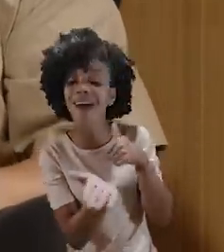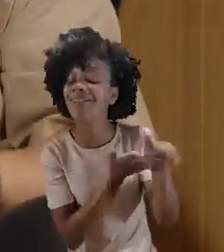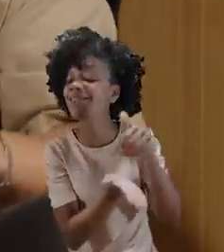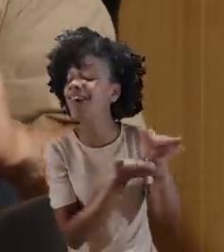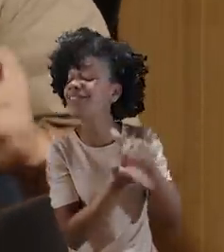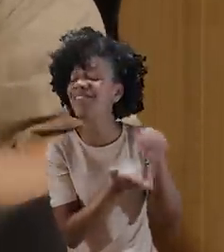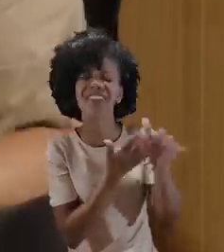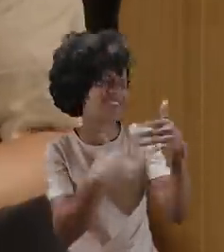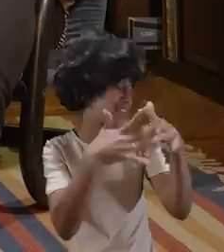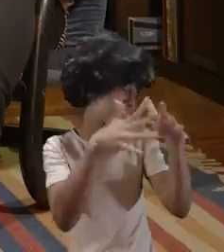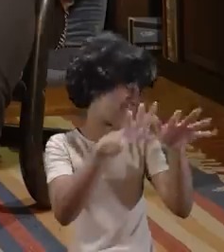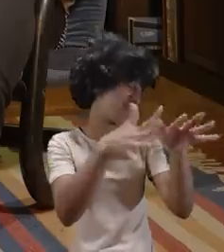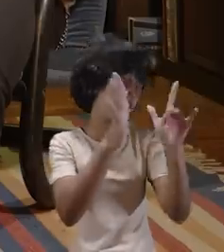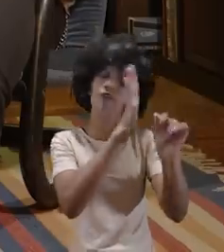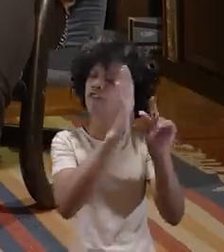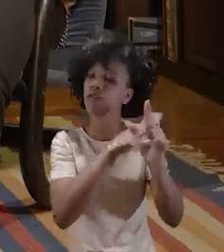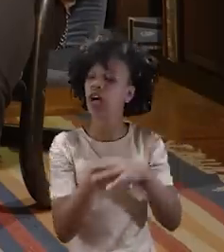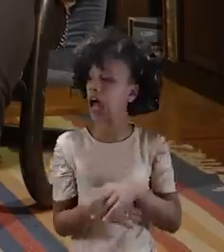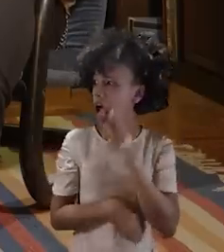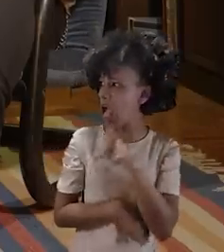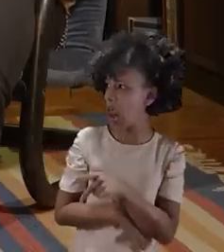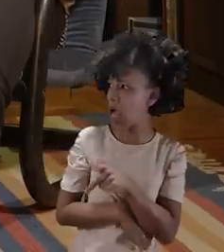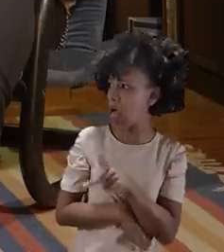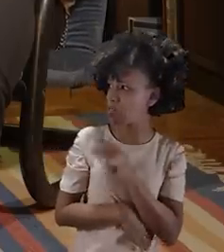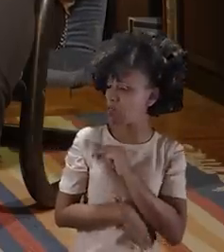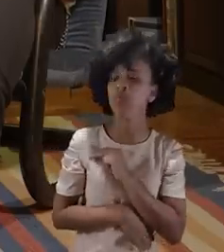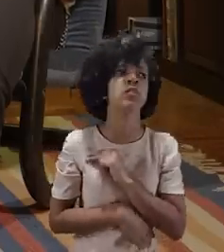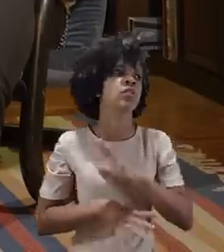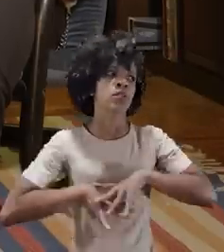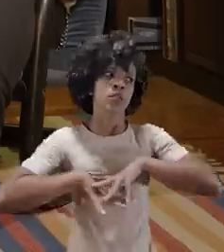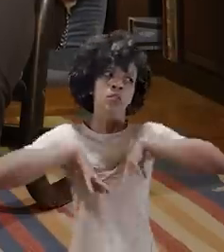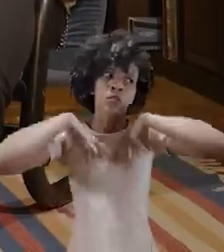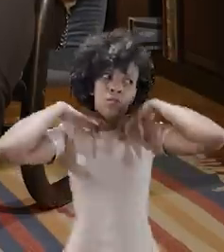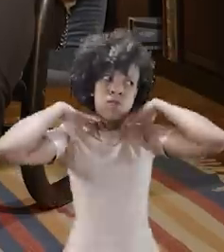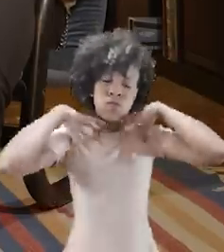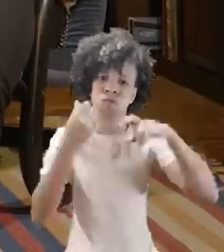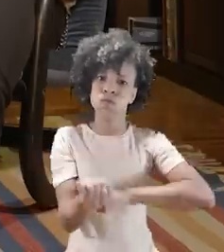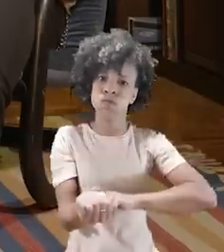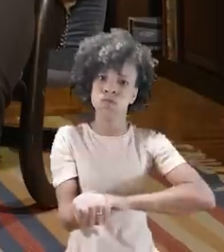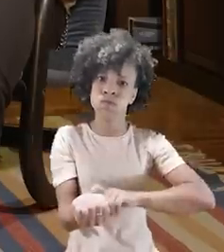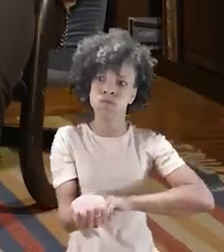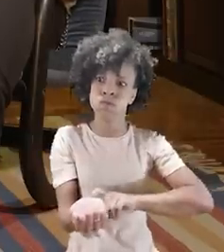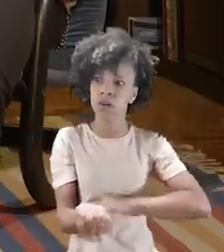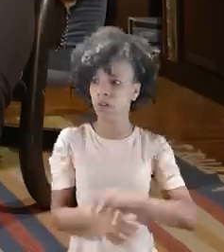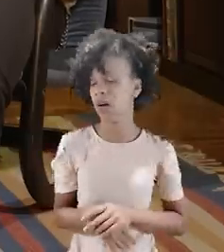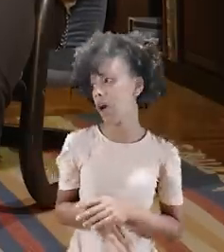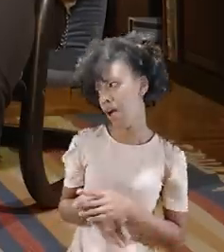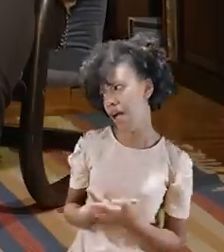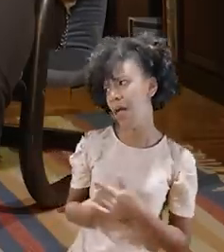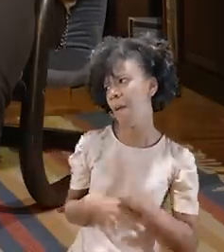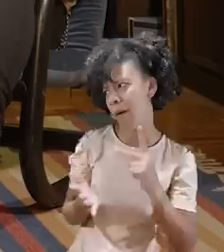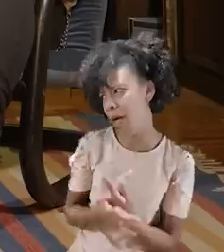hahaha não dá um eu não sabia que eu subiu agora subiu esse fogo cara eu acho um